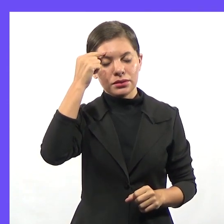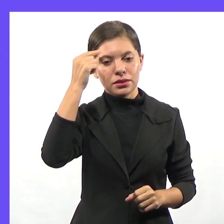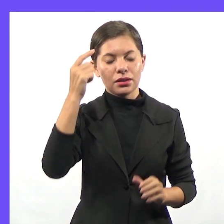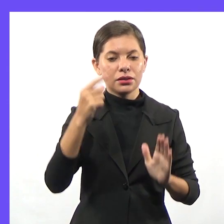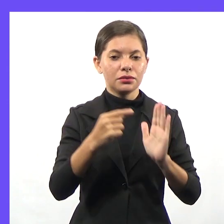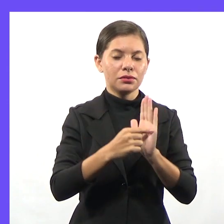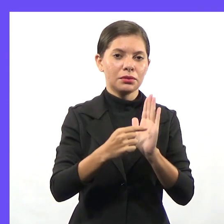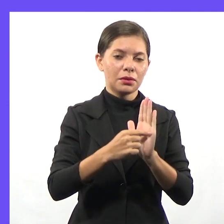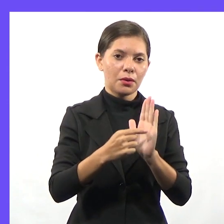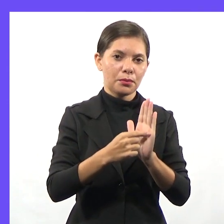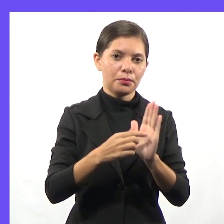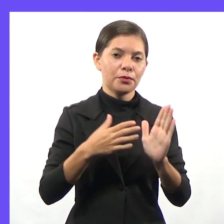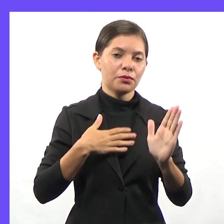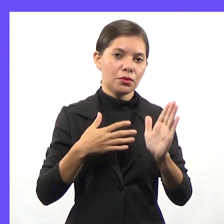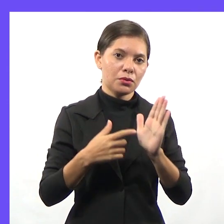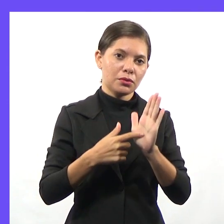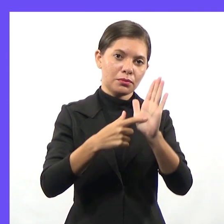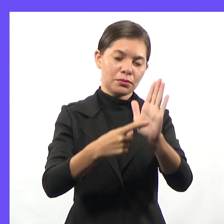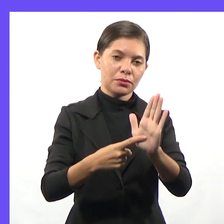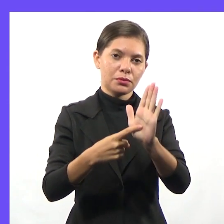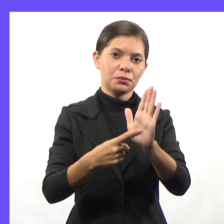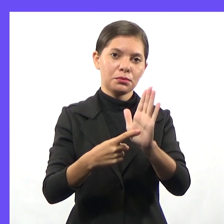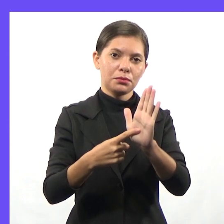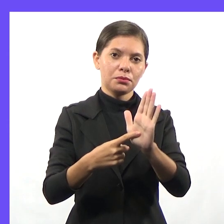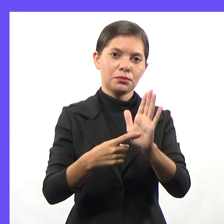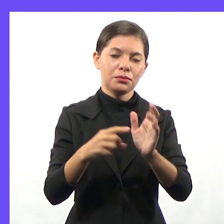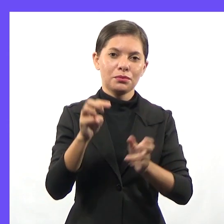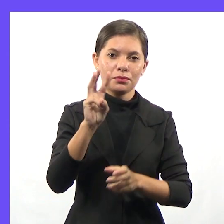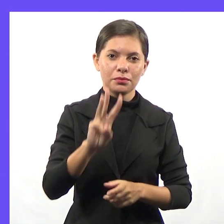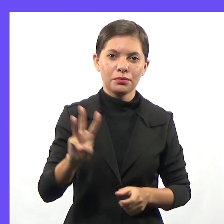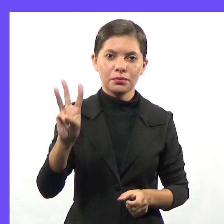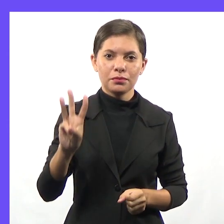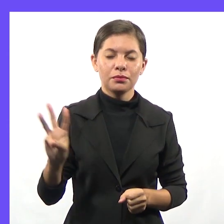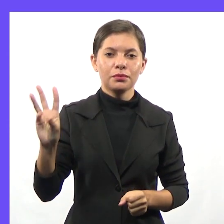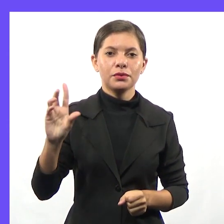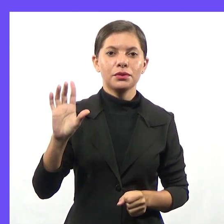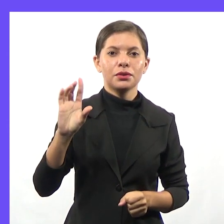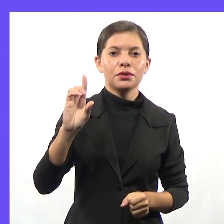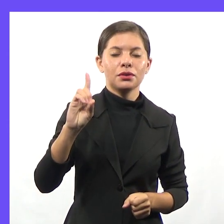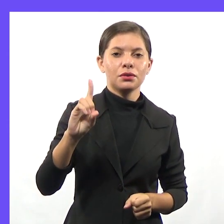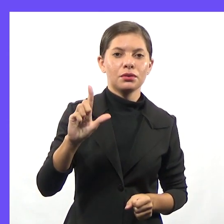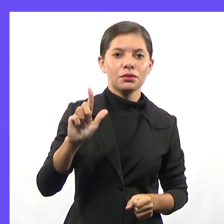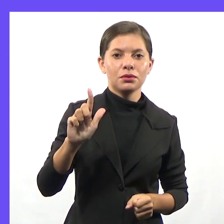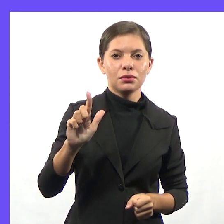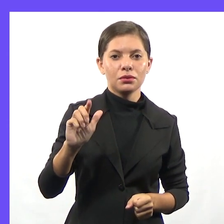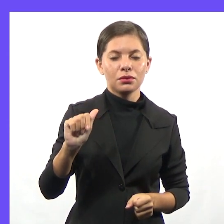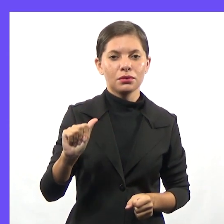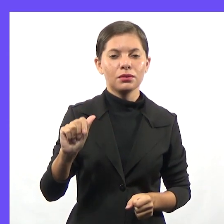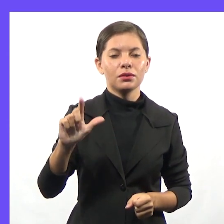que permite a construção de imagens a partir da inteligência artificial. E o